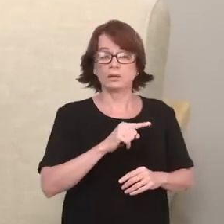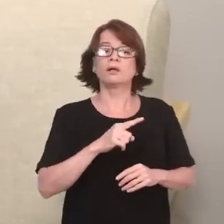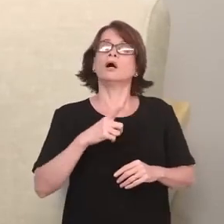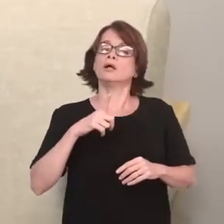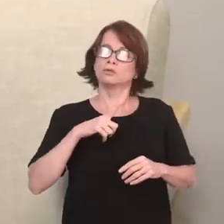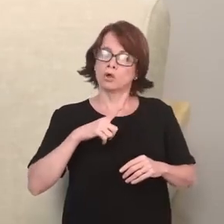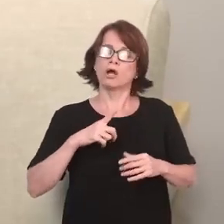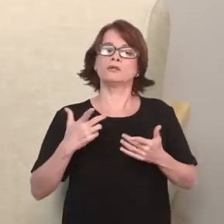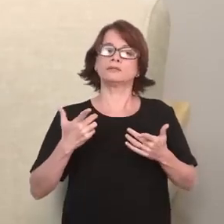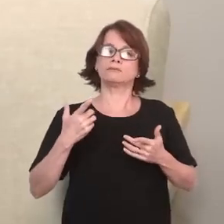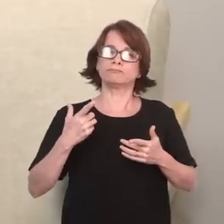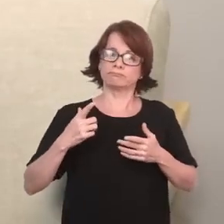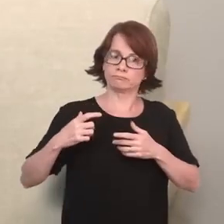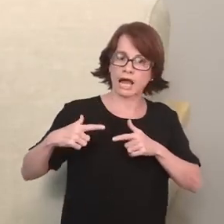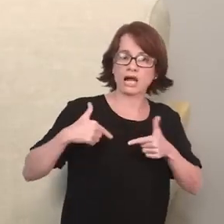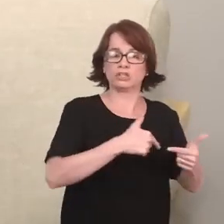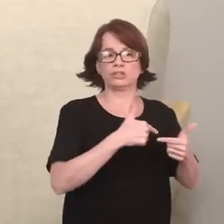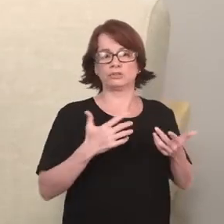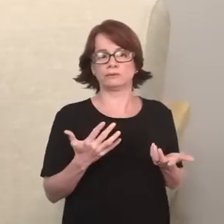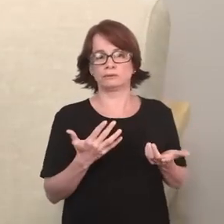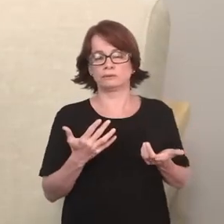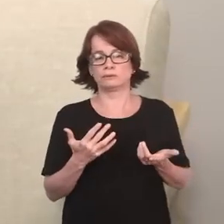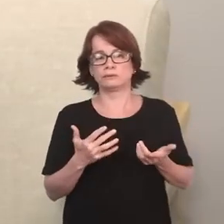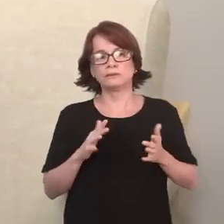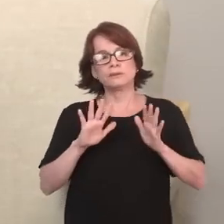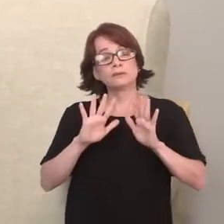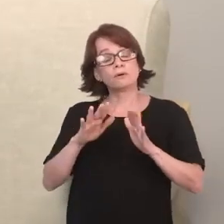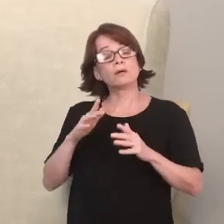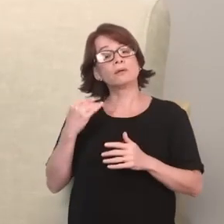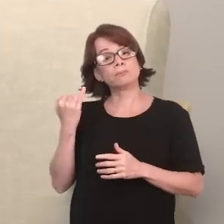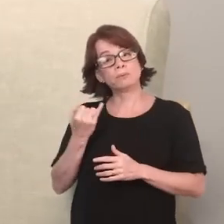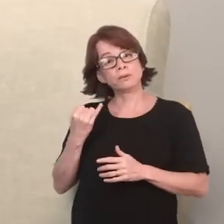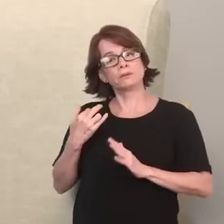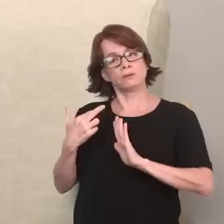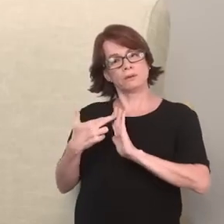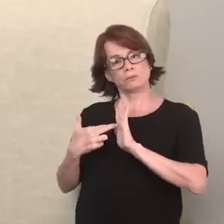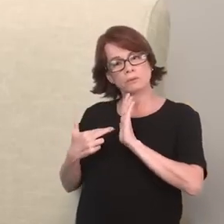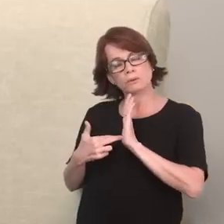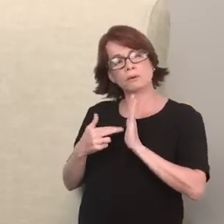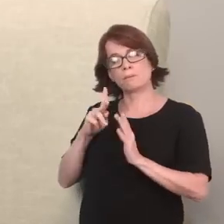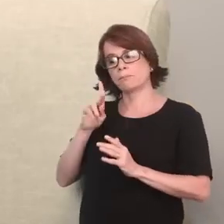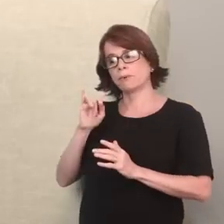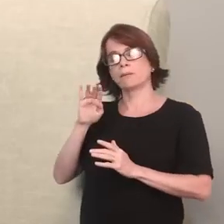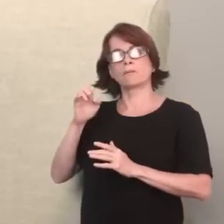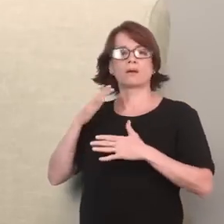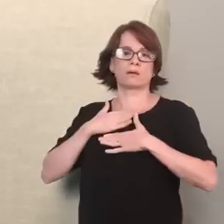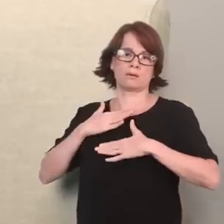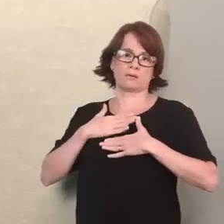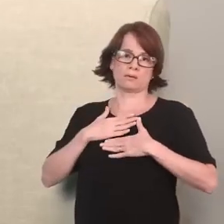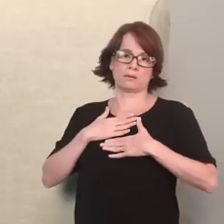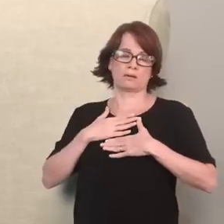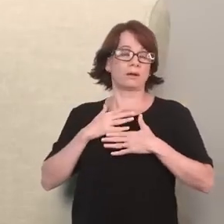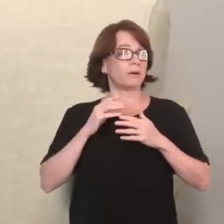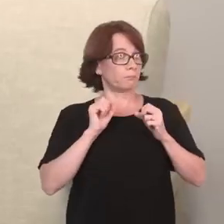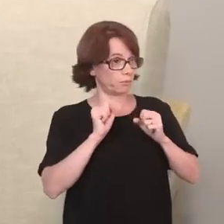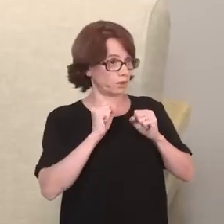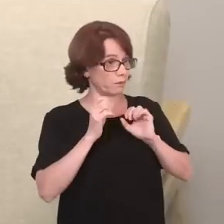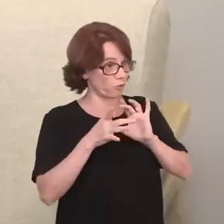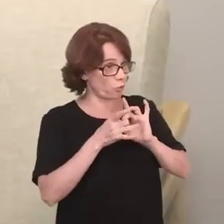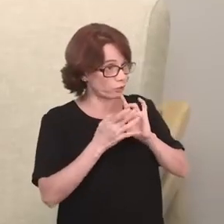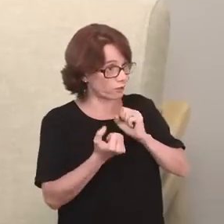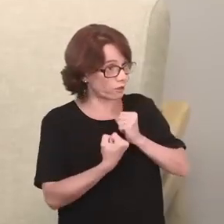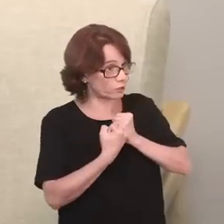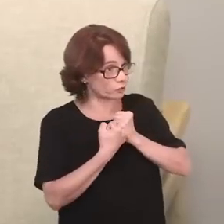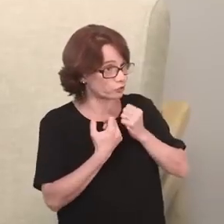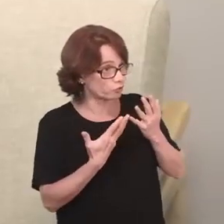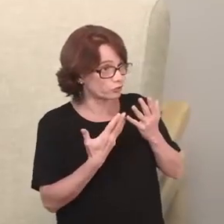já tem a lei, é só regulamentar, é muito importante que se regulamente, para que os pais tenham mais tranquilidade. Podemos contar com a sua